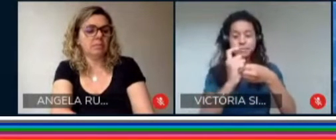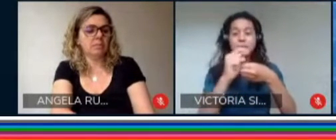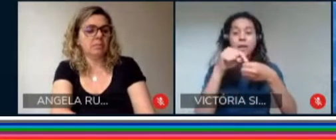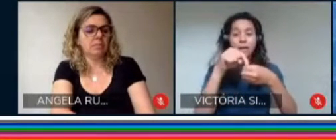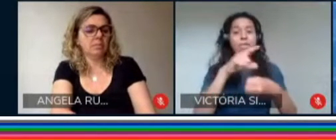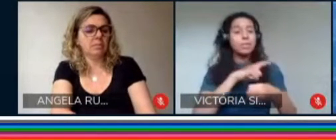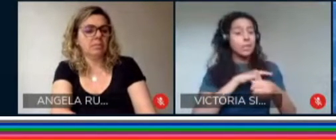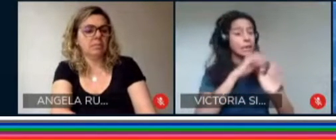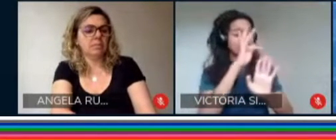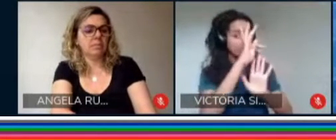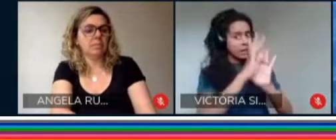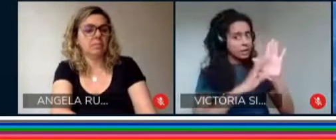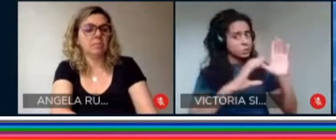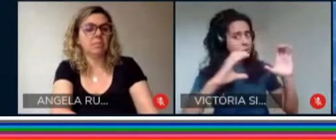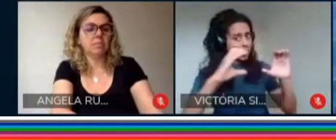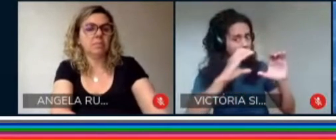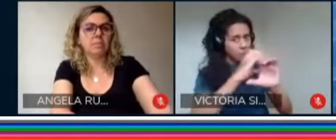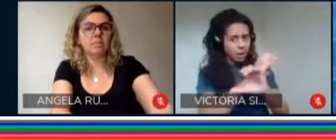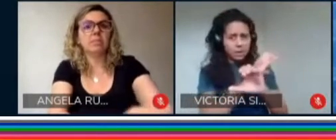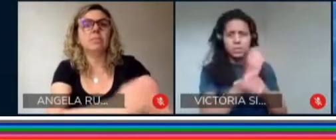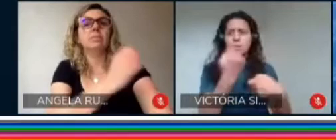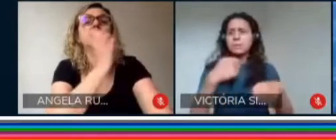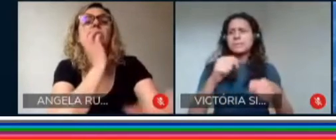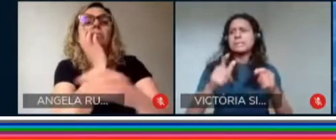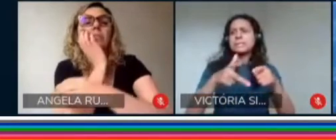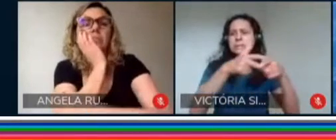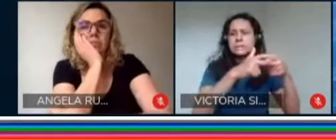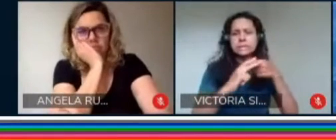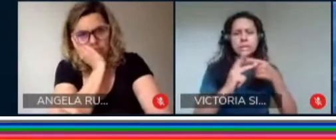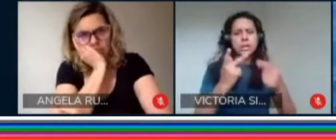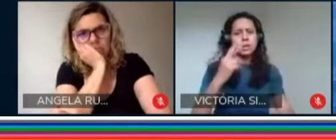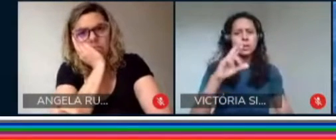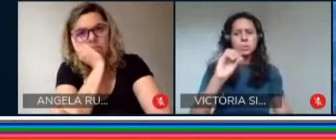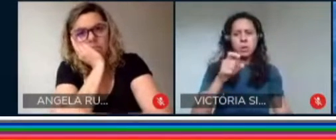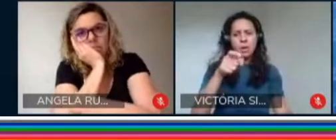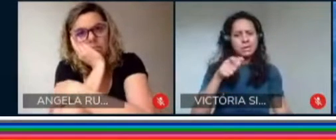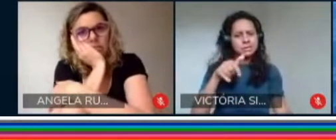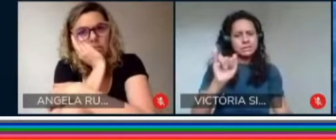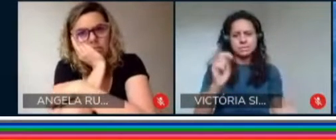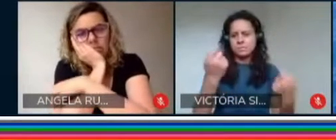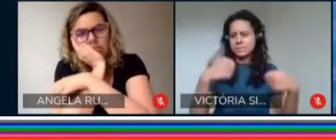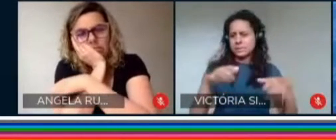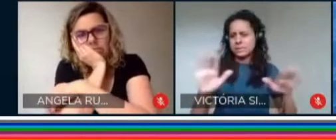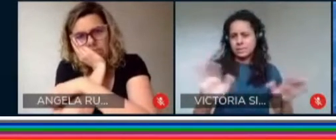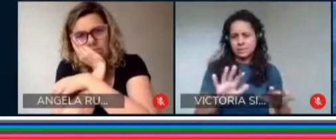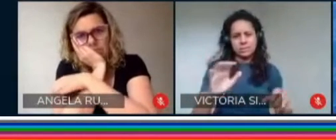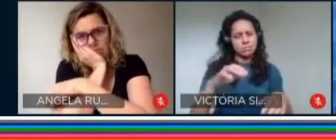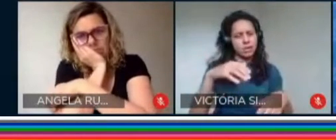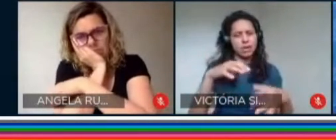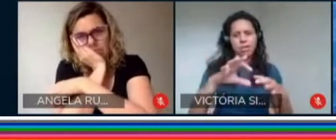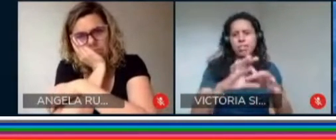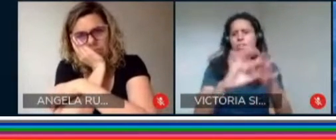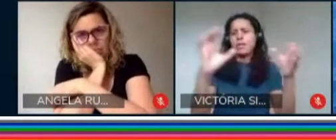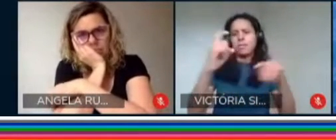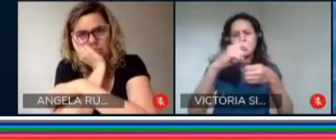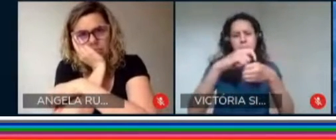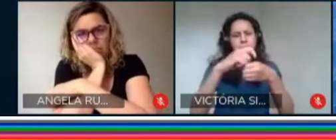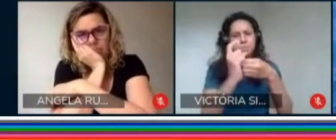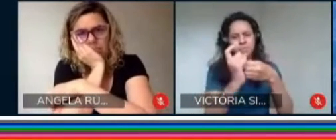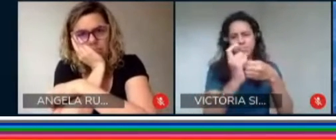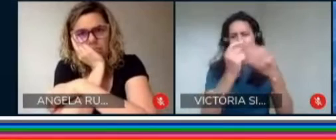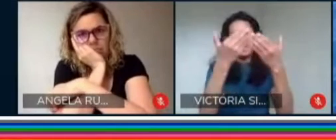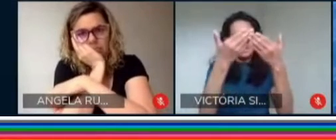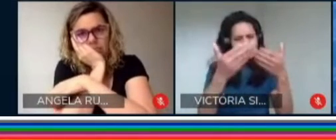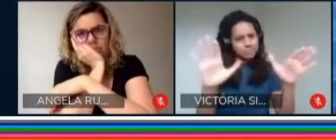completo sem proxy ou sem o login, né? e são coisas diferentes, né? O acesso aberto